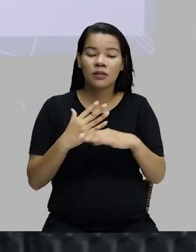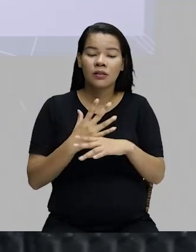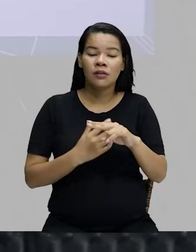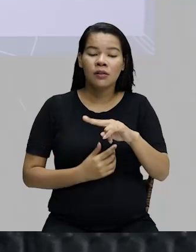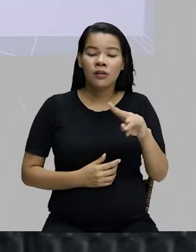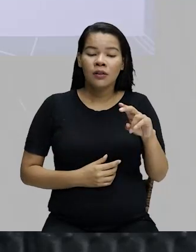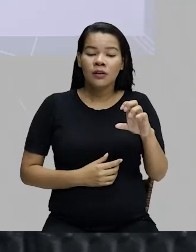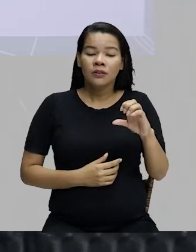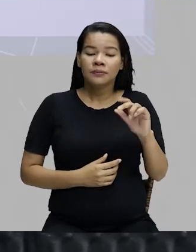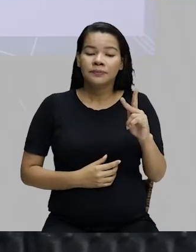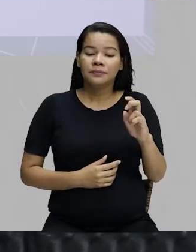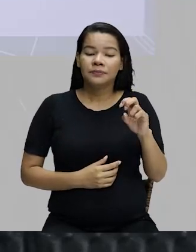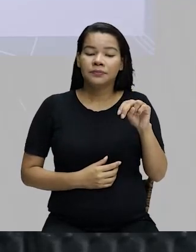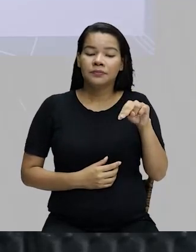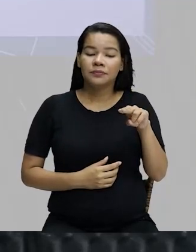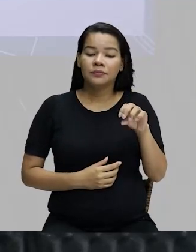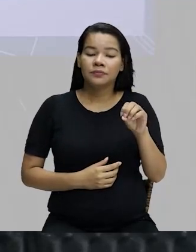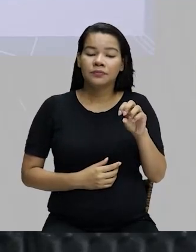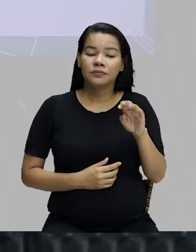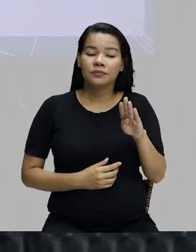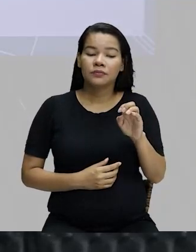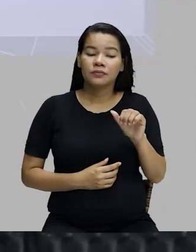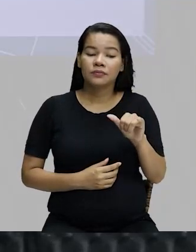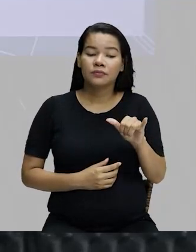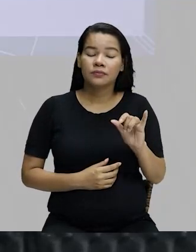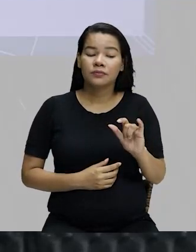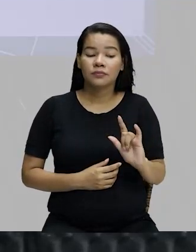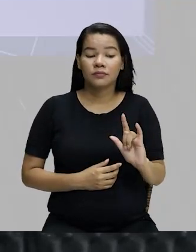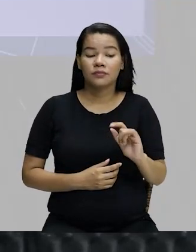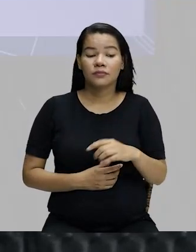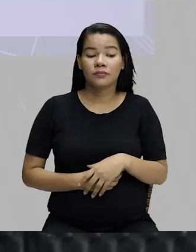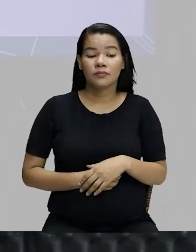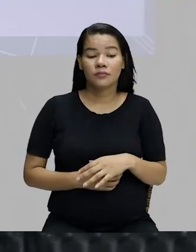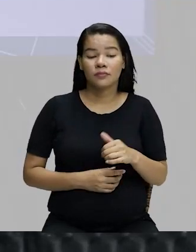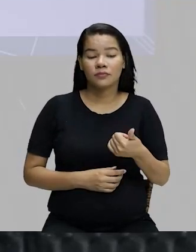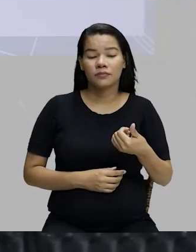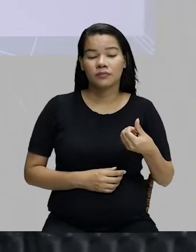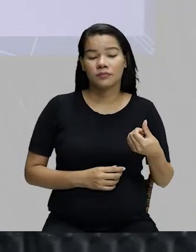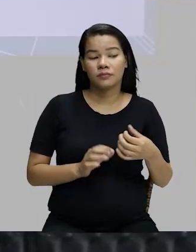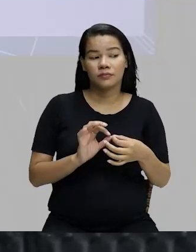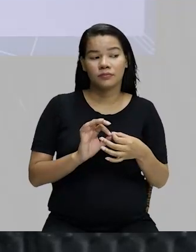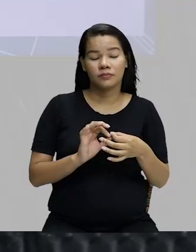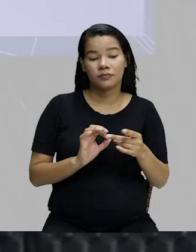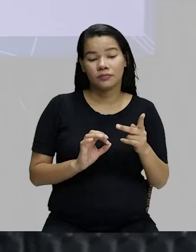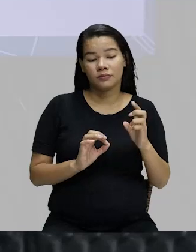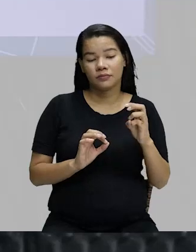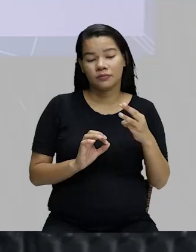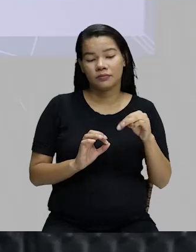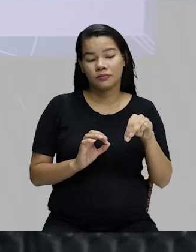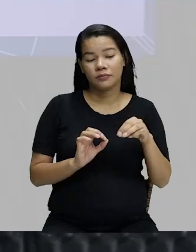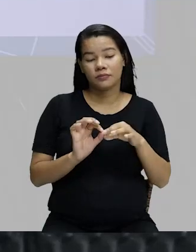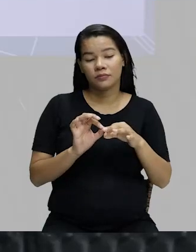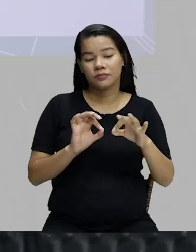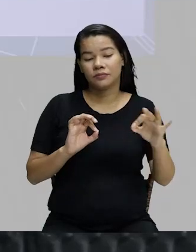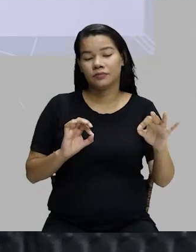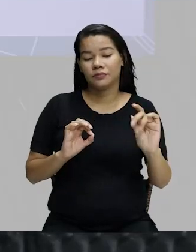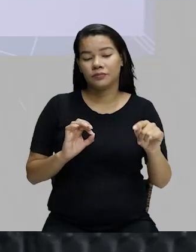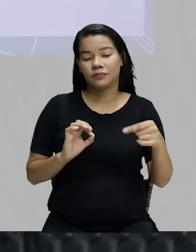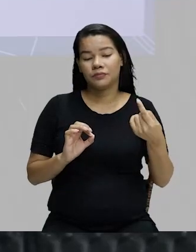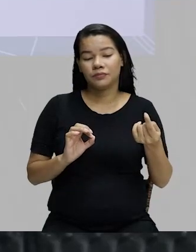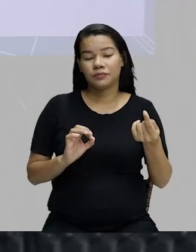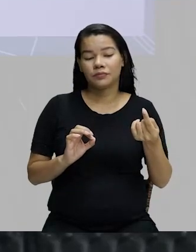16 quilômetros da fronteira com uma outra ex-república da União Soviética,